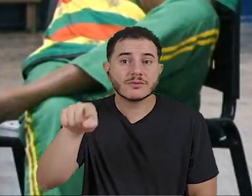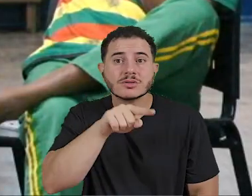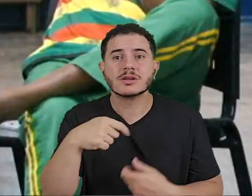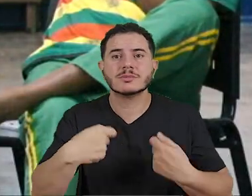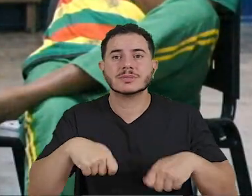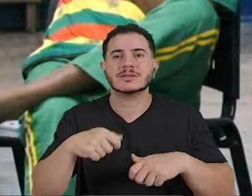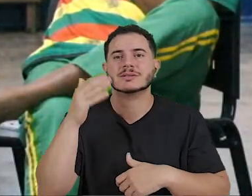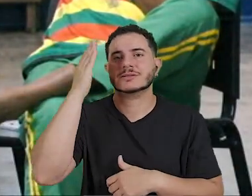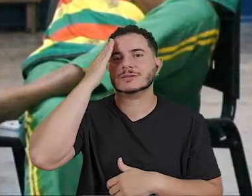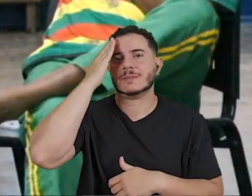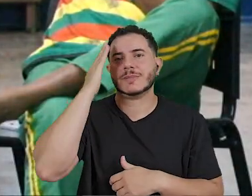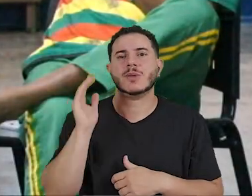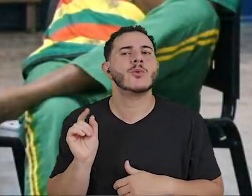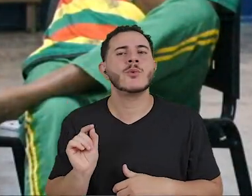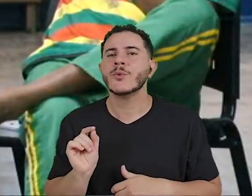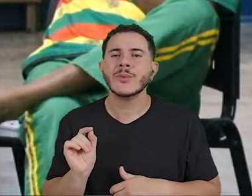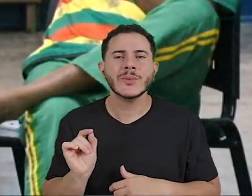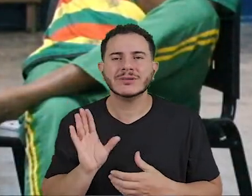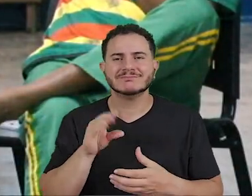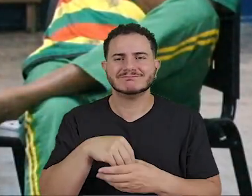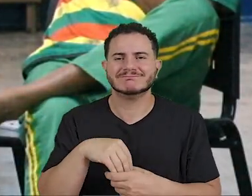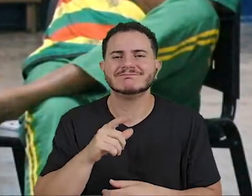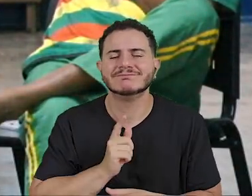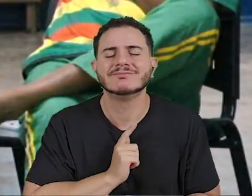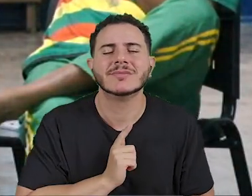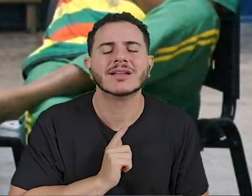ainda mais estar sendo